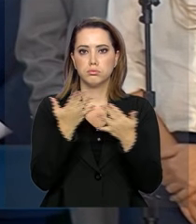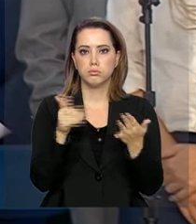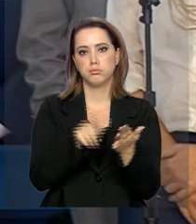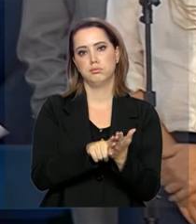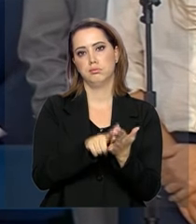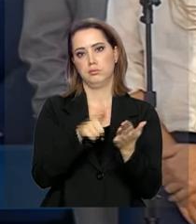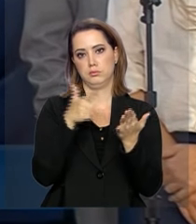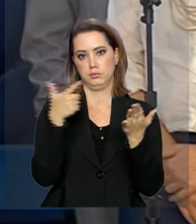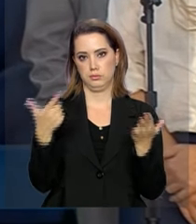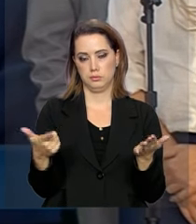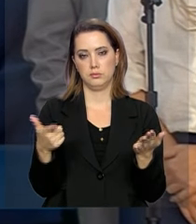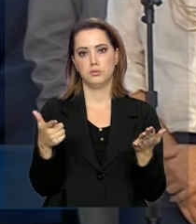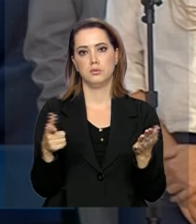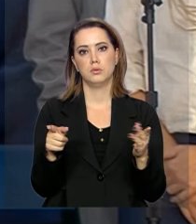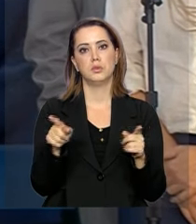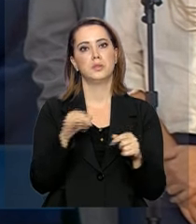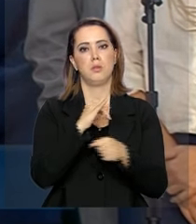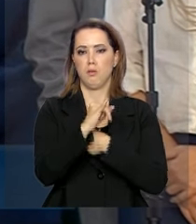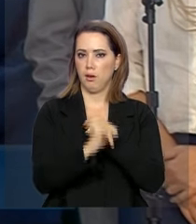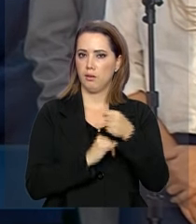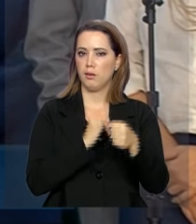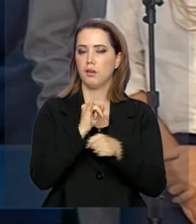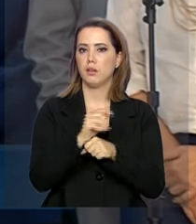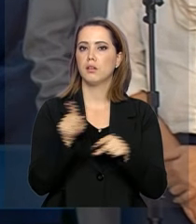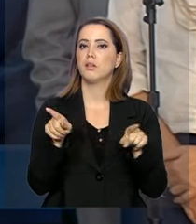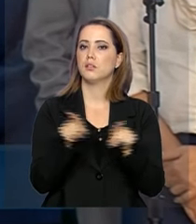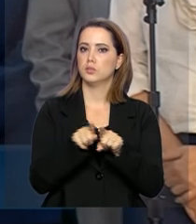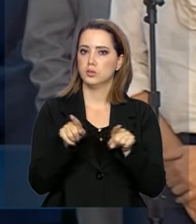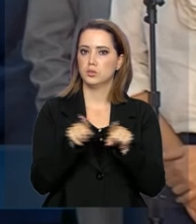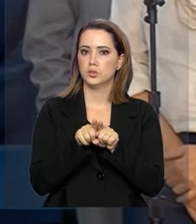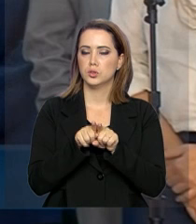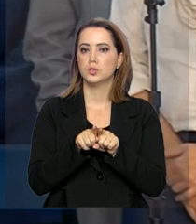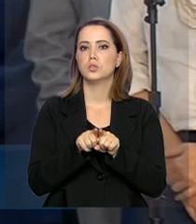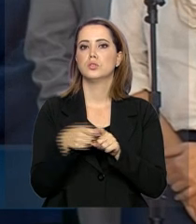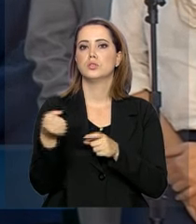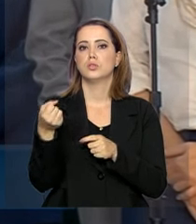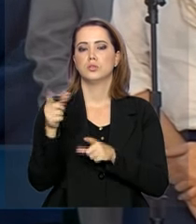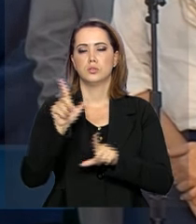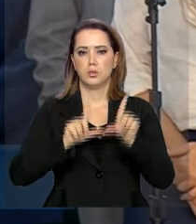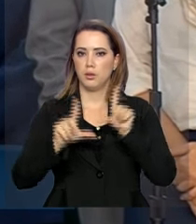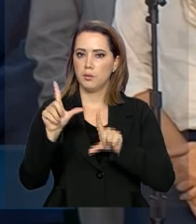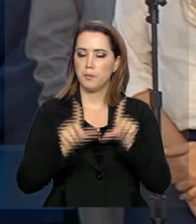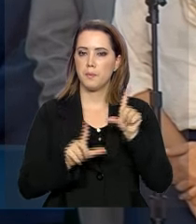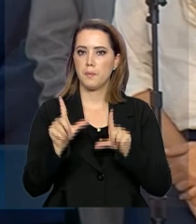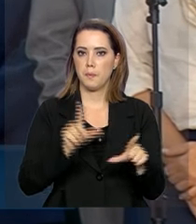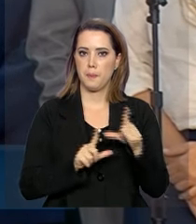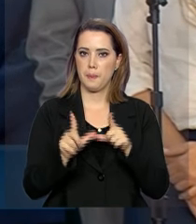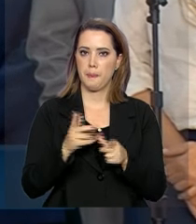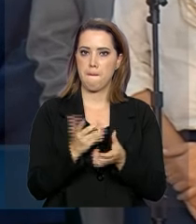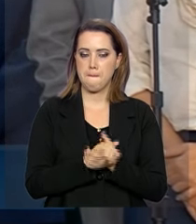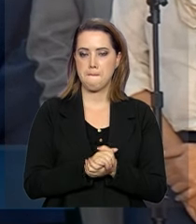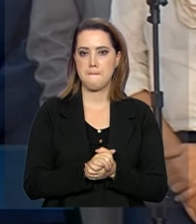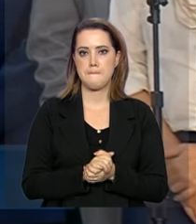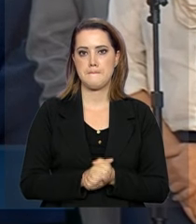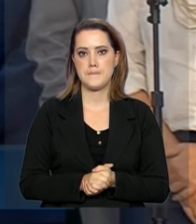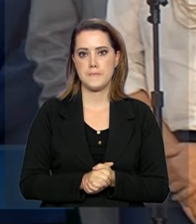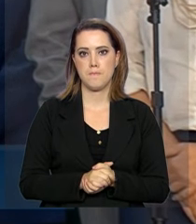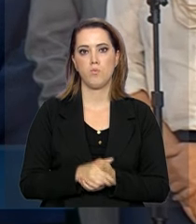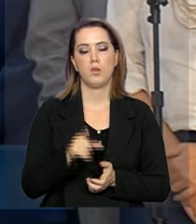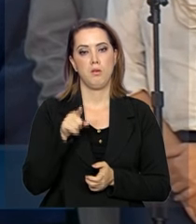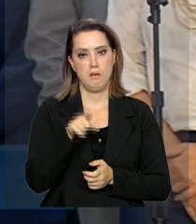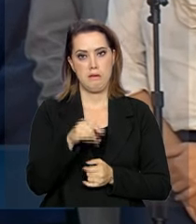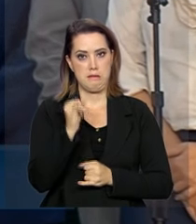como nos meios digitais, como também muitas vezes pela televisão.